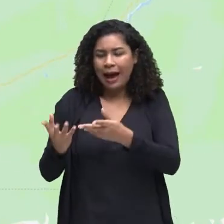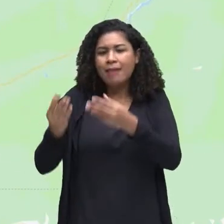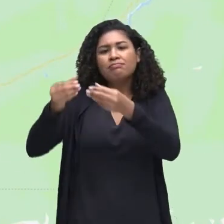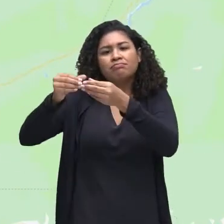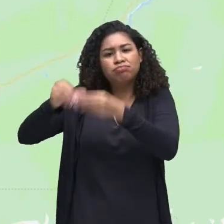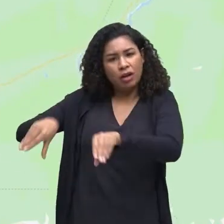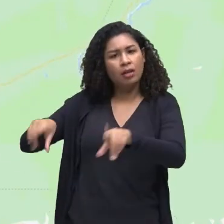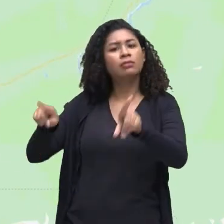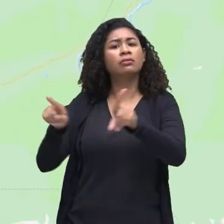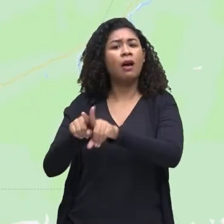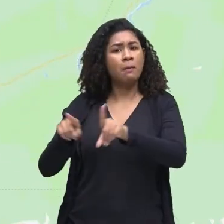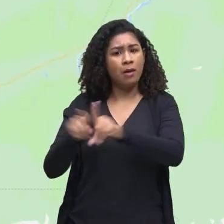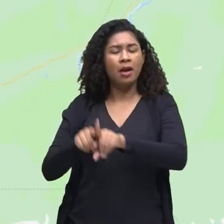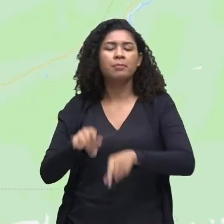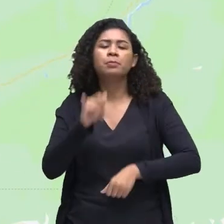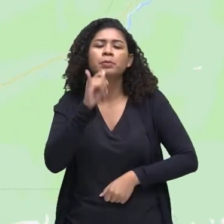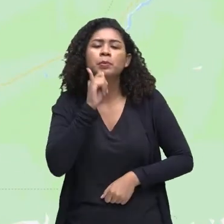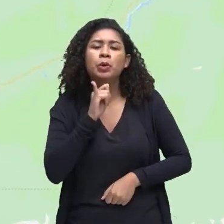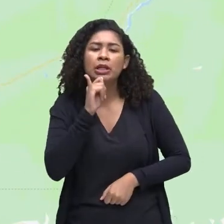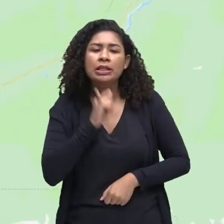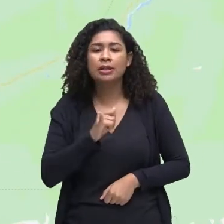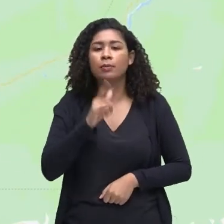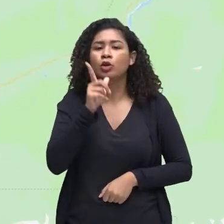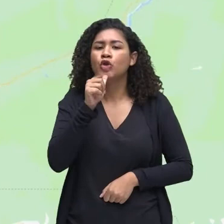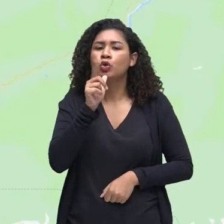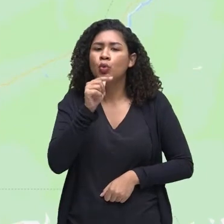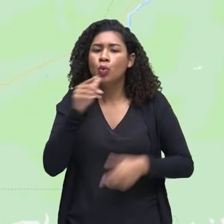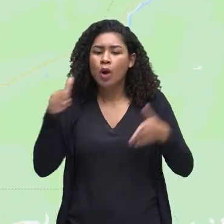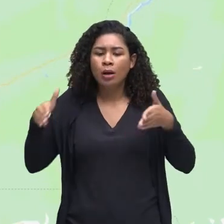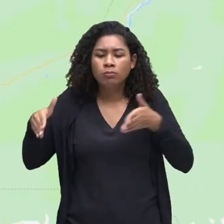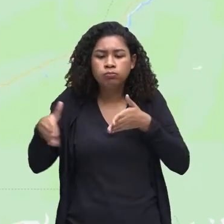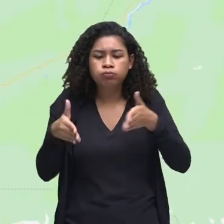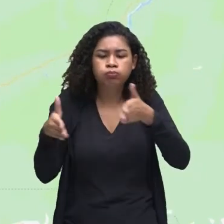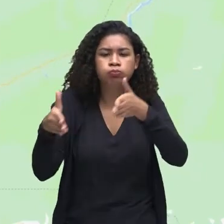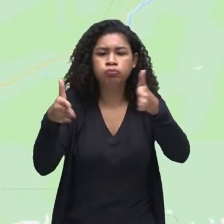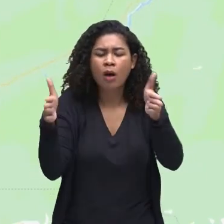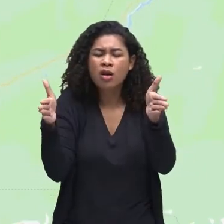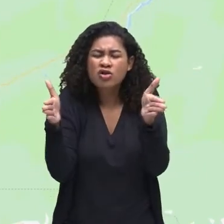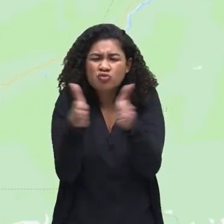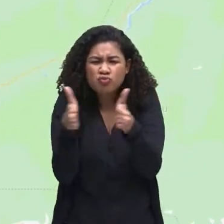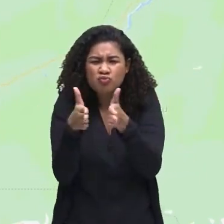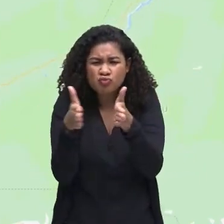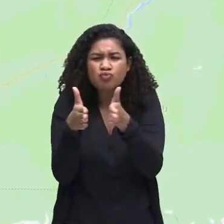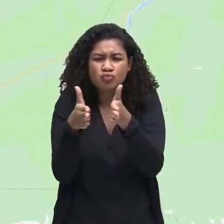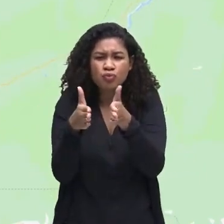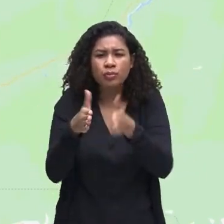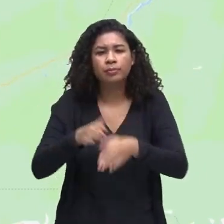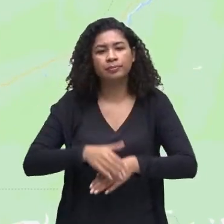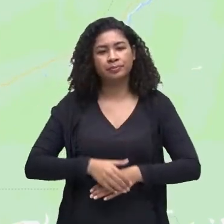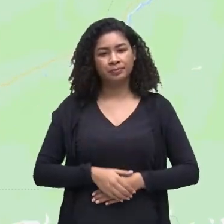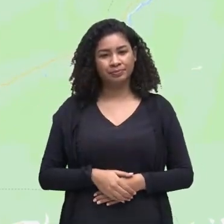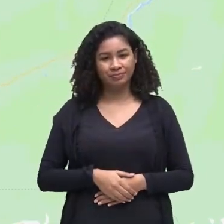observar um igarapé que fica bem próximo aqui do nosso centro de mídias. Vamos lá?